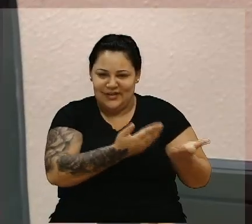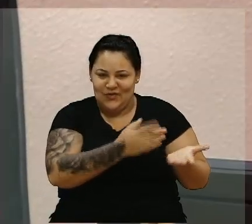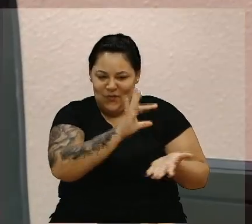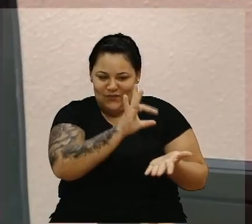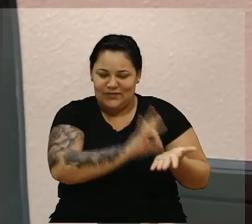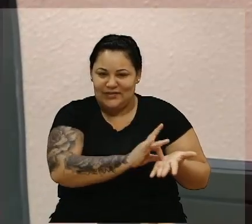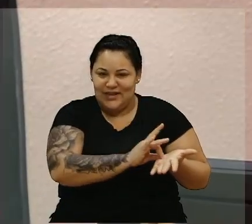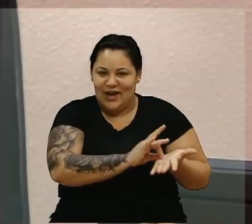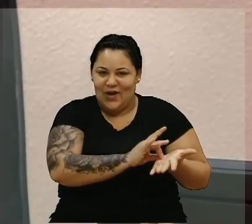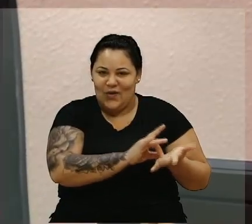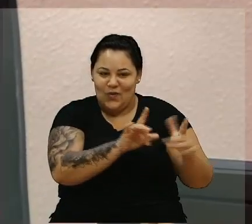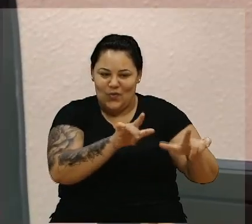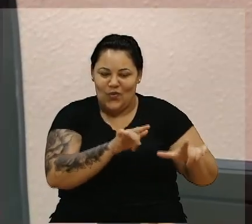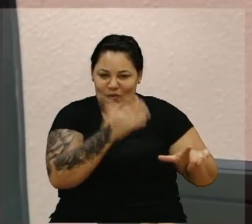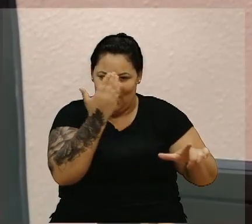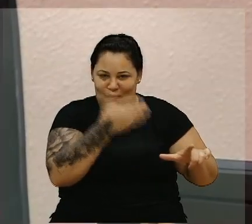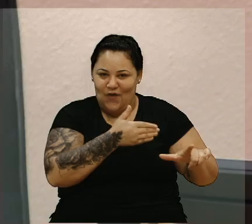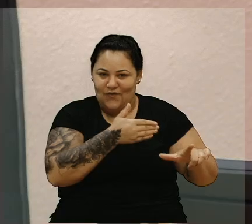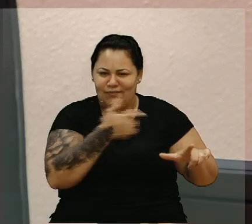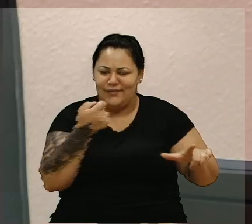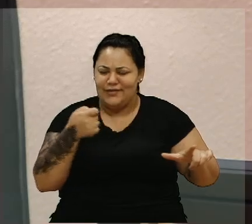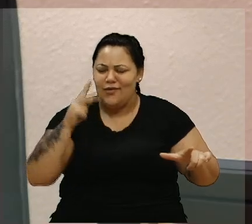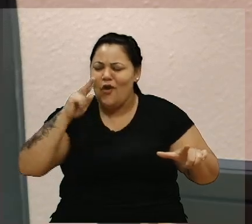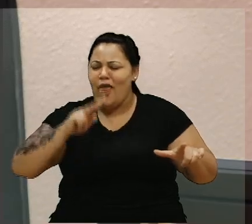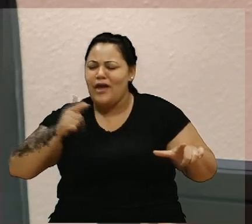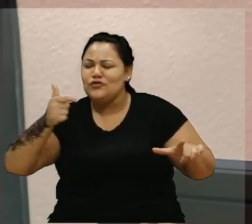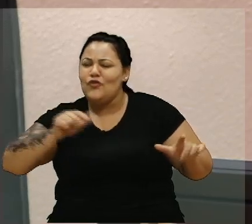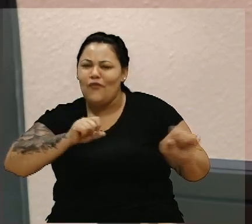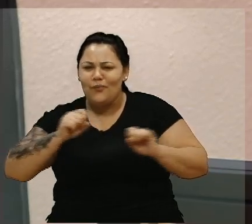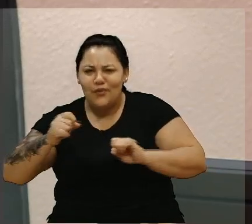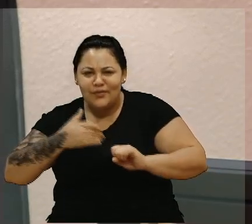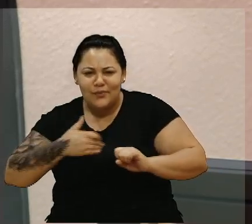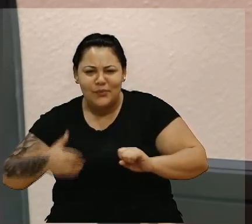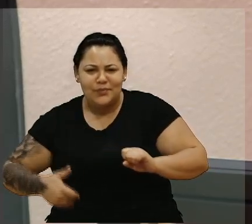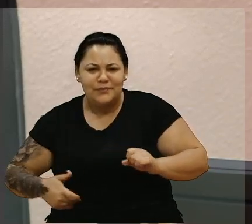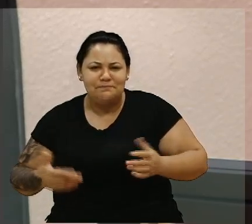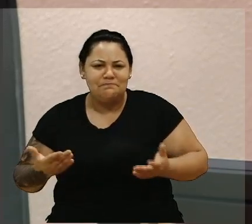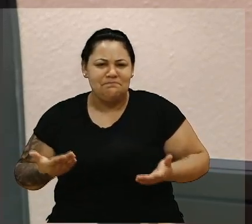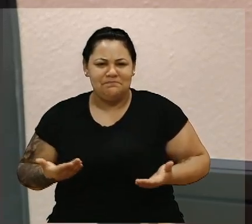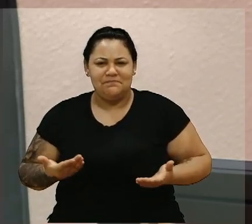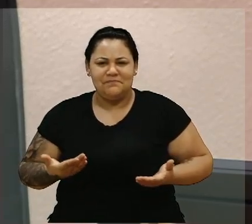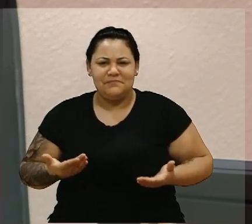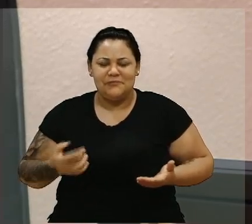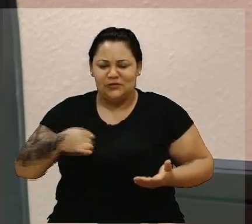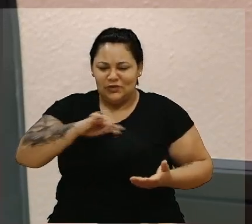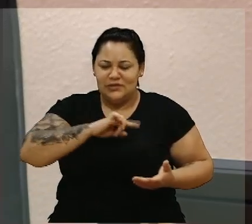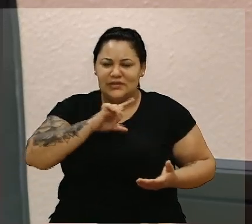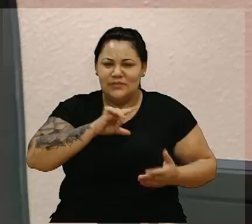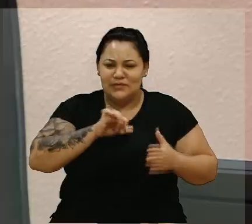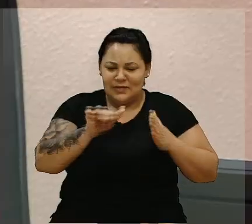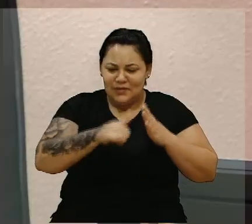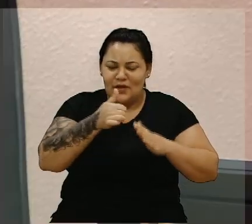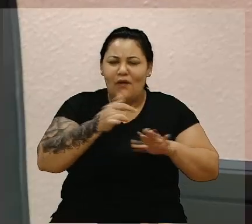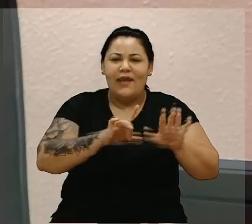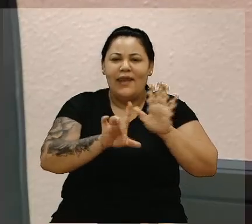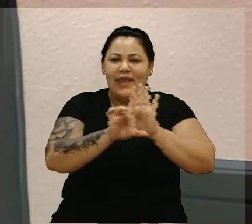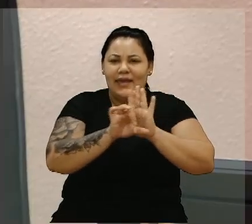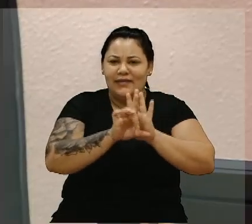ser reavaliado pelo poder público. Nós dispomos das melhores leis,